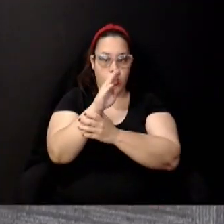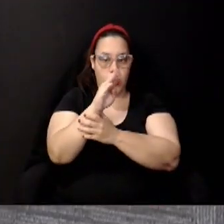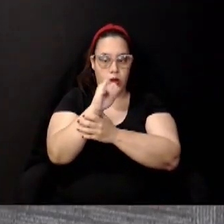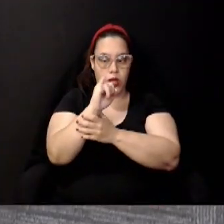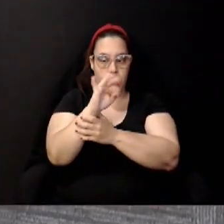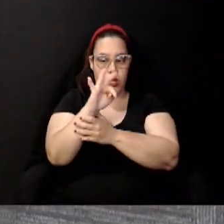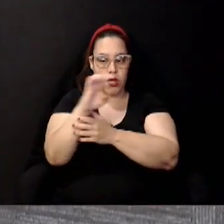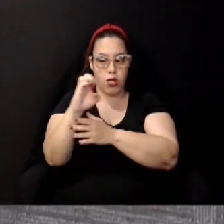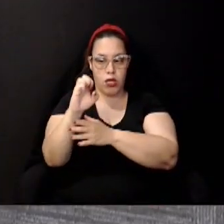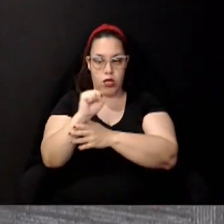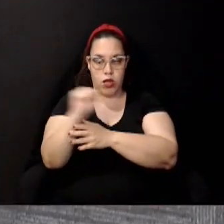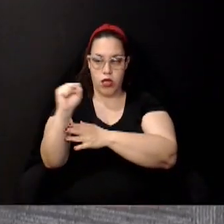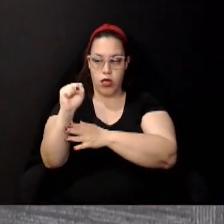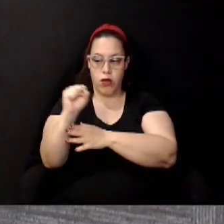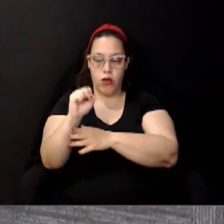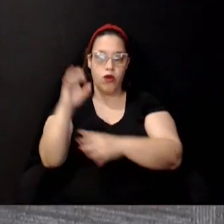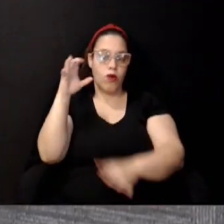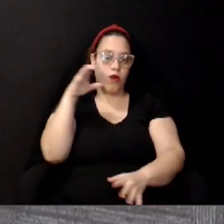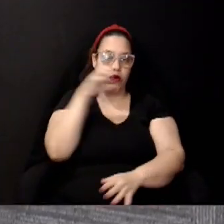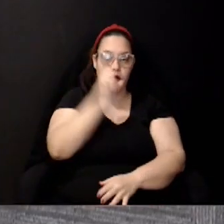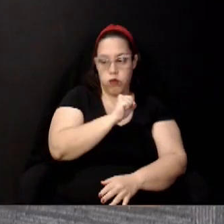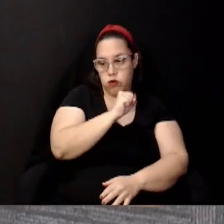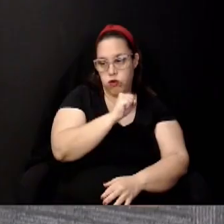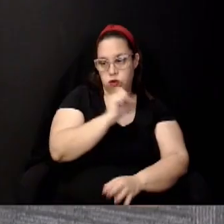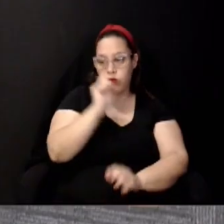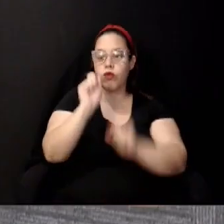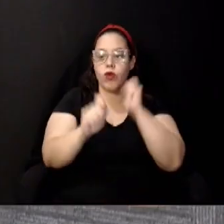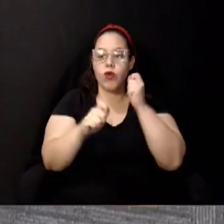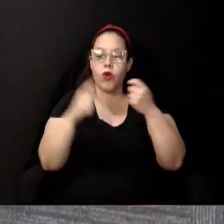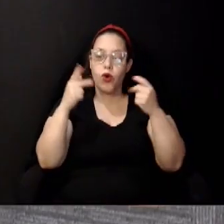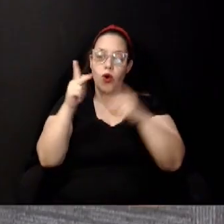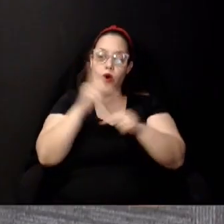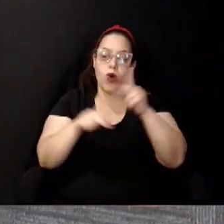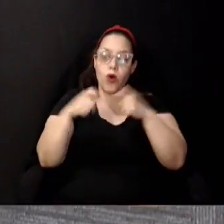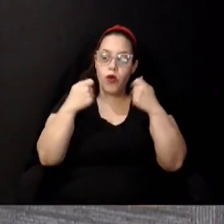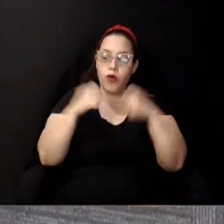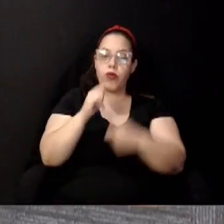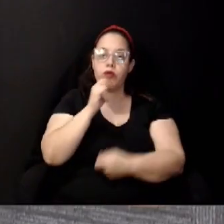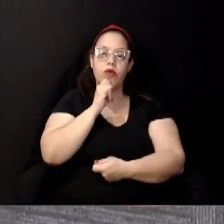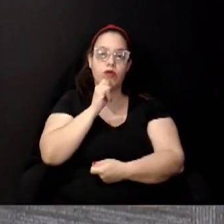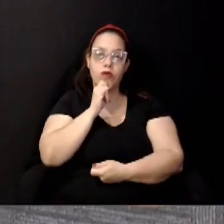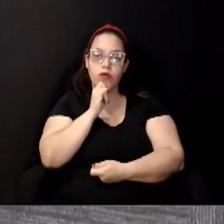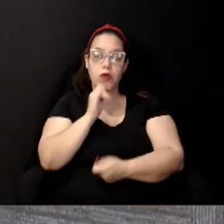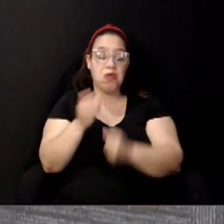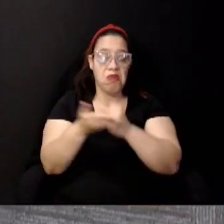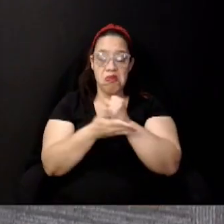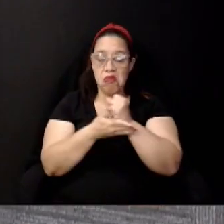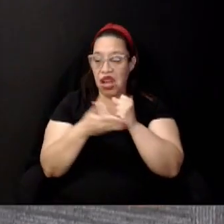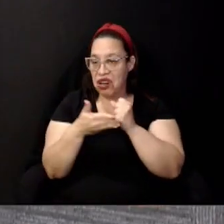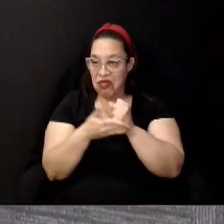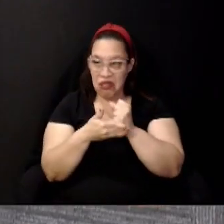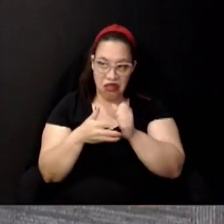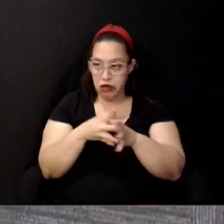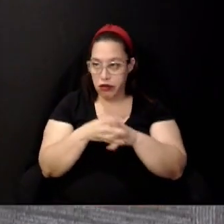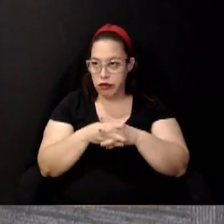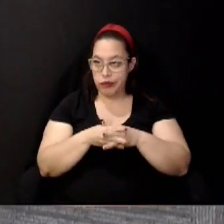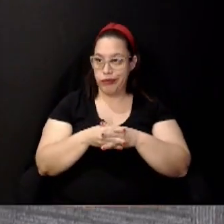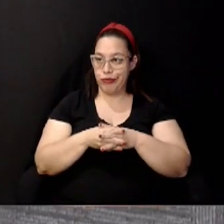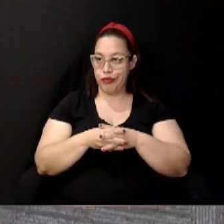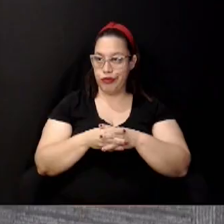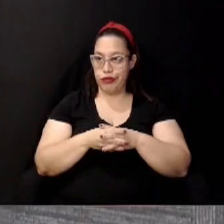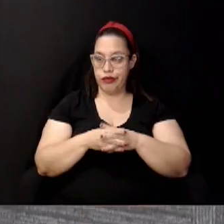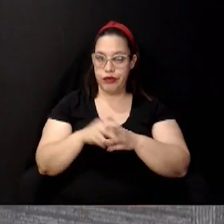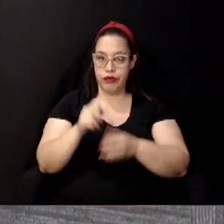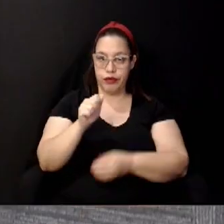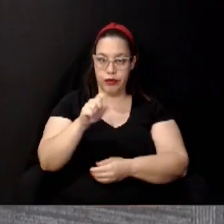trazer agilidade. O que a população precisa, por exemplo, vou dar um exemplo aqui básico, né? Um alvará de um evento,